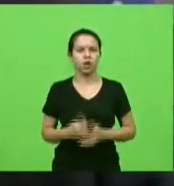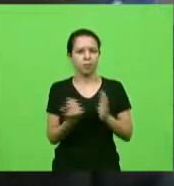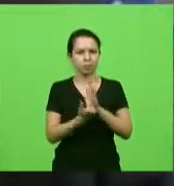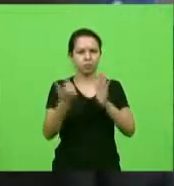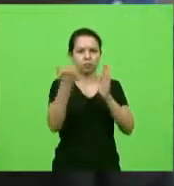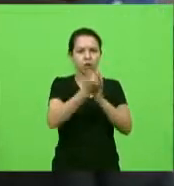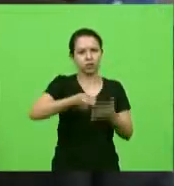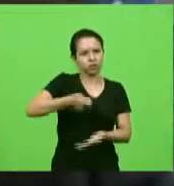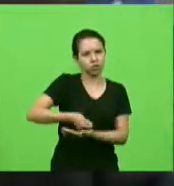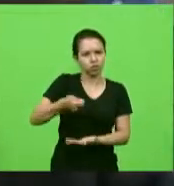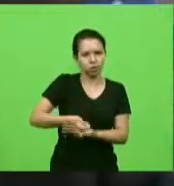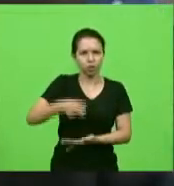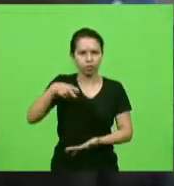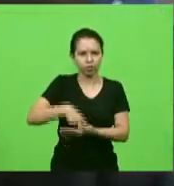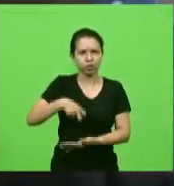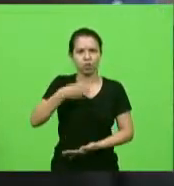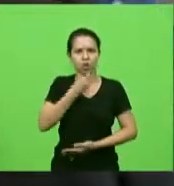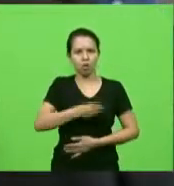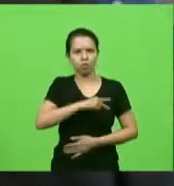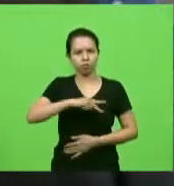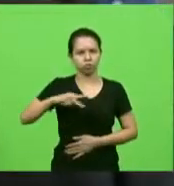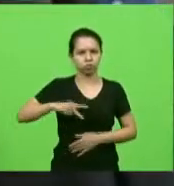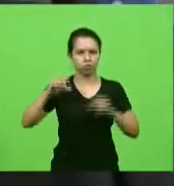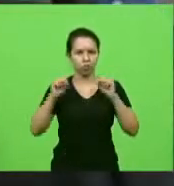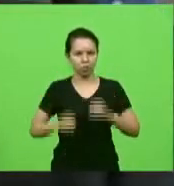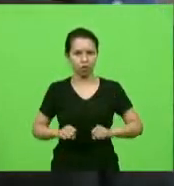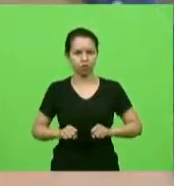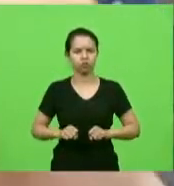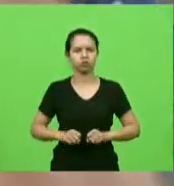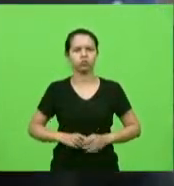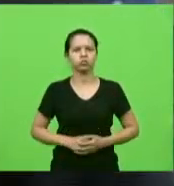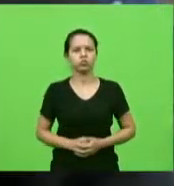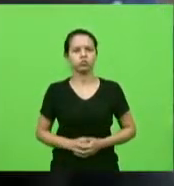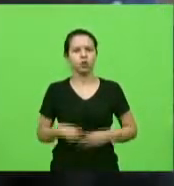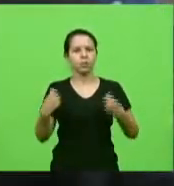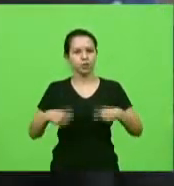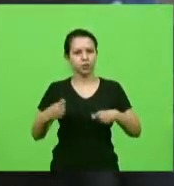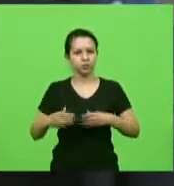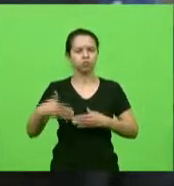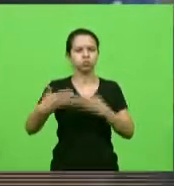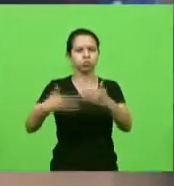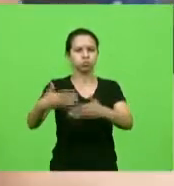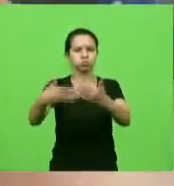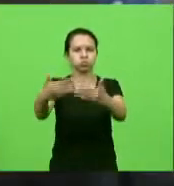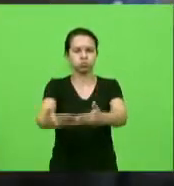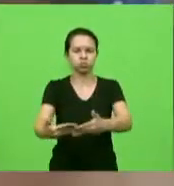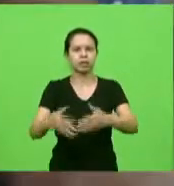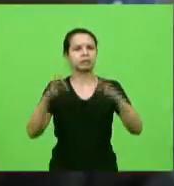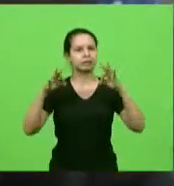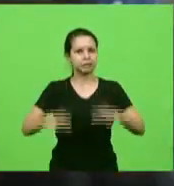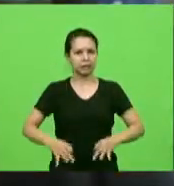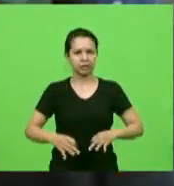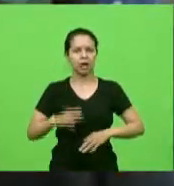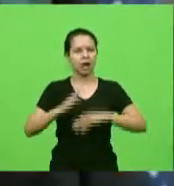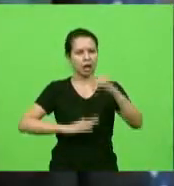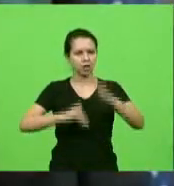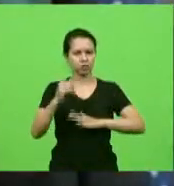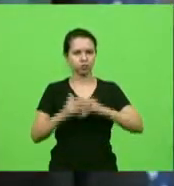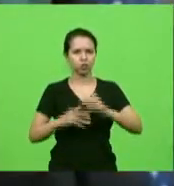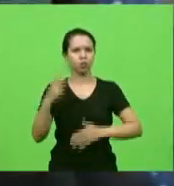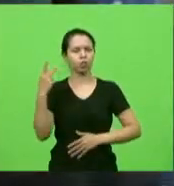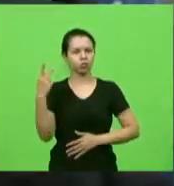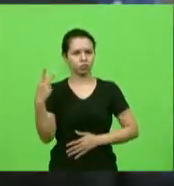mais rigorosa pena que um homem público possa receber, ou seja, carregar para a posteridade a certeza de que suas ações